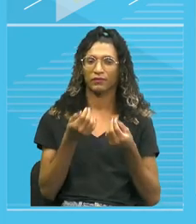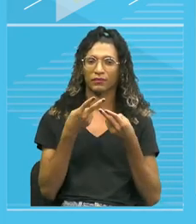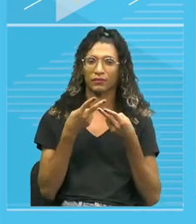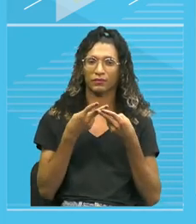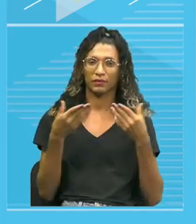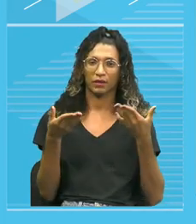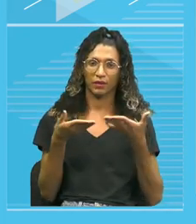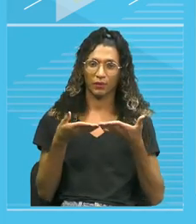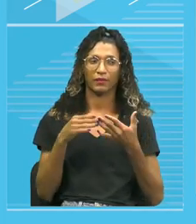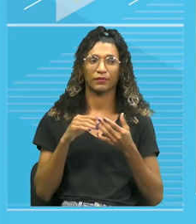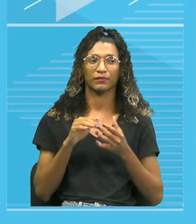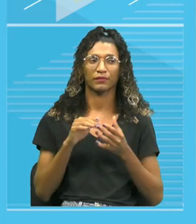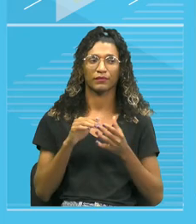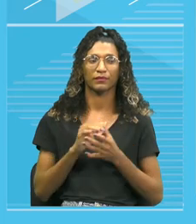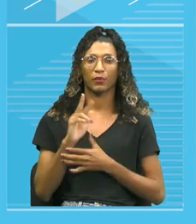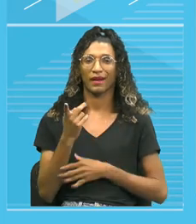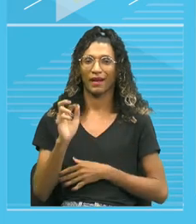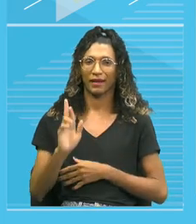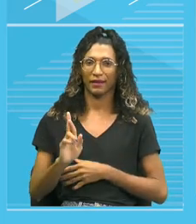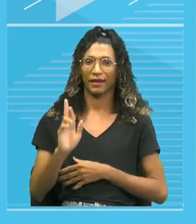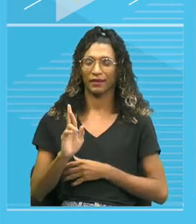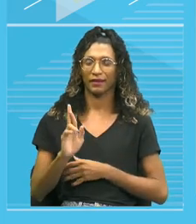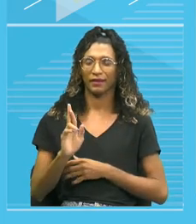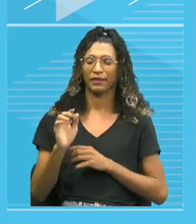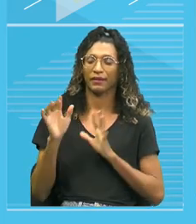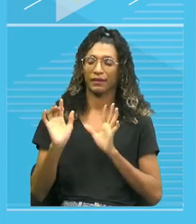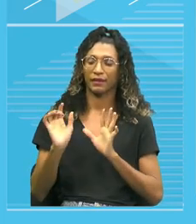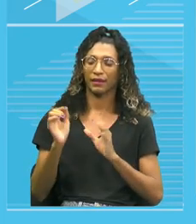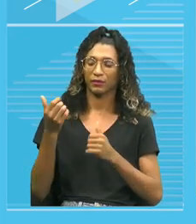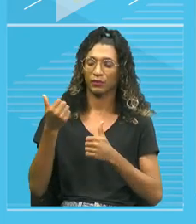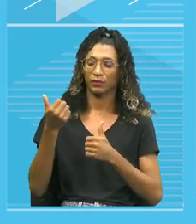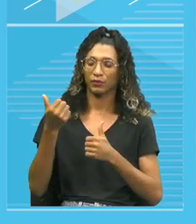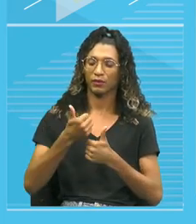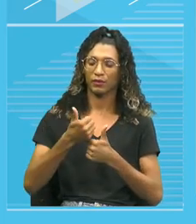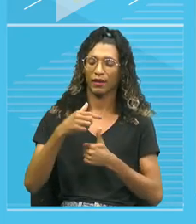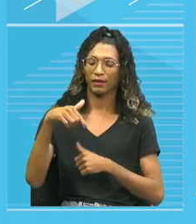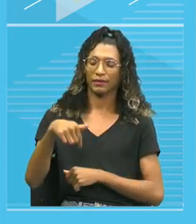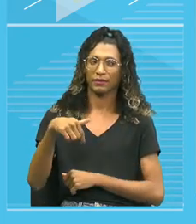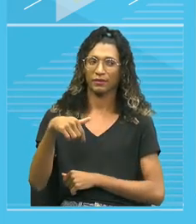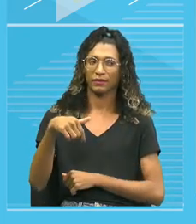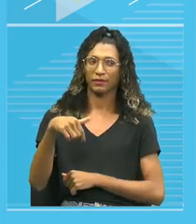que é o A7 Leno o valor dele é mais 54,2